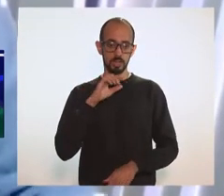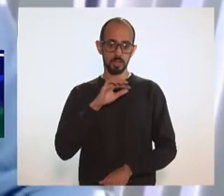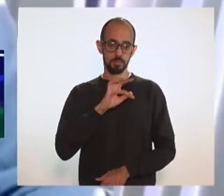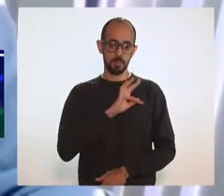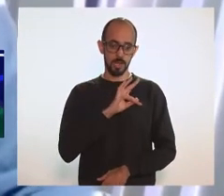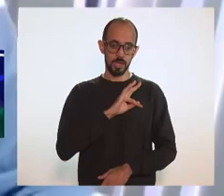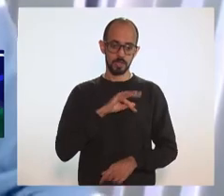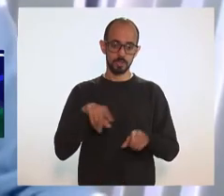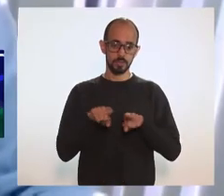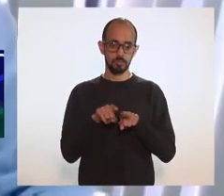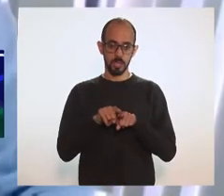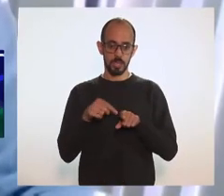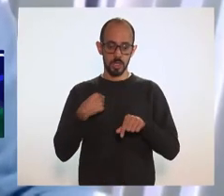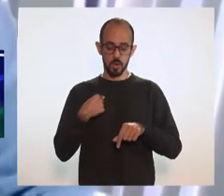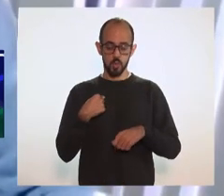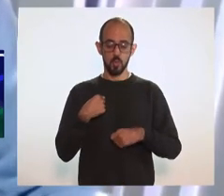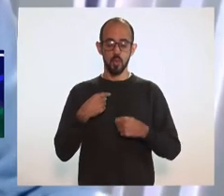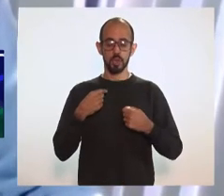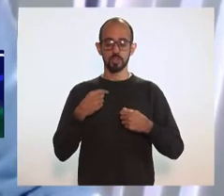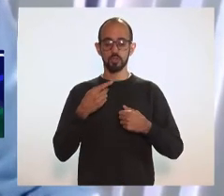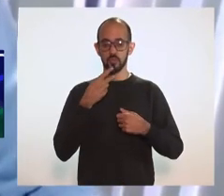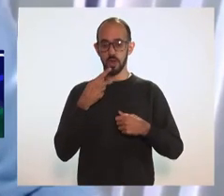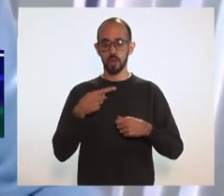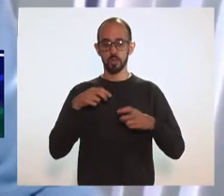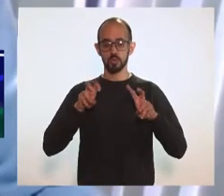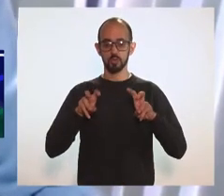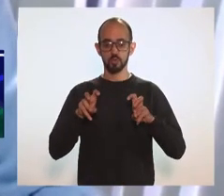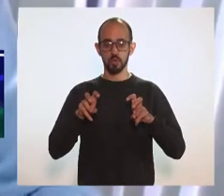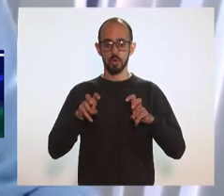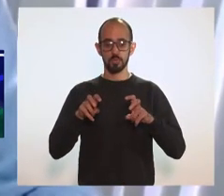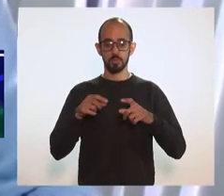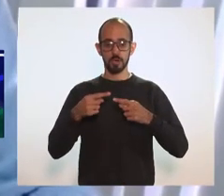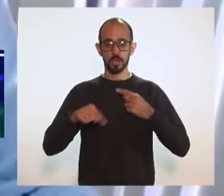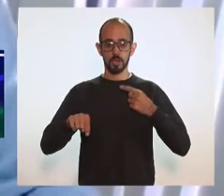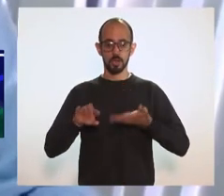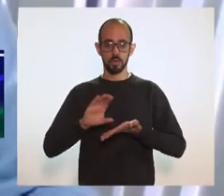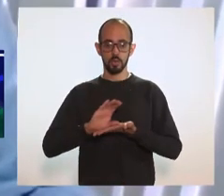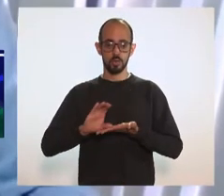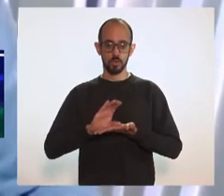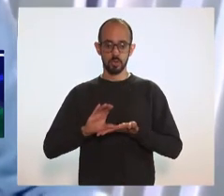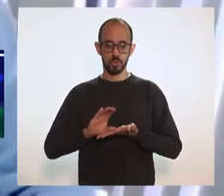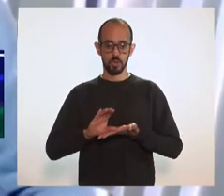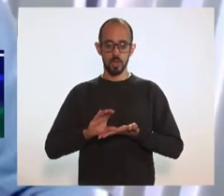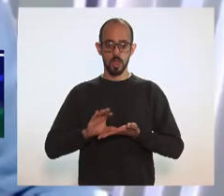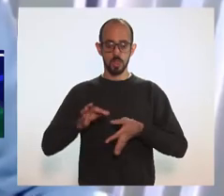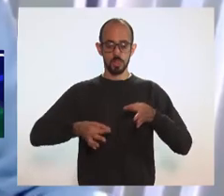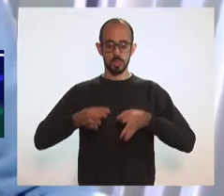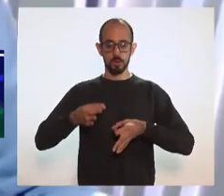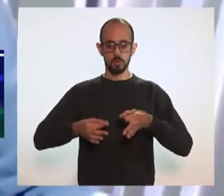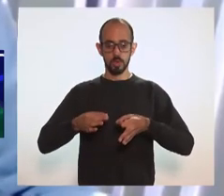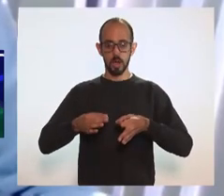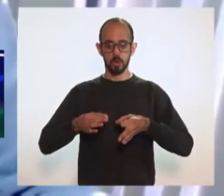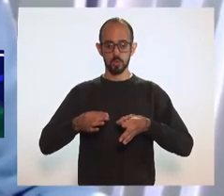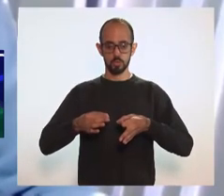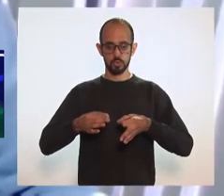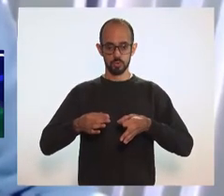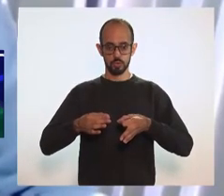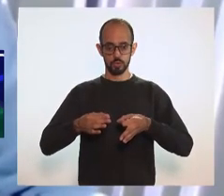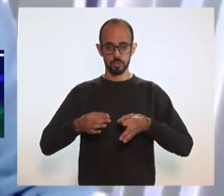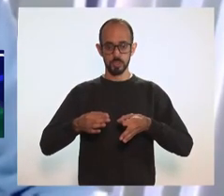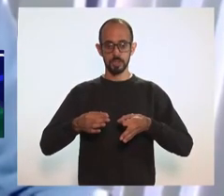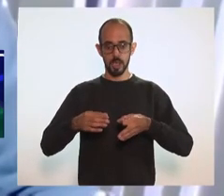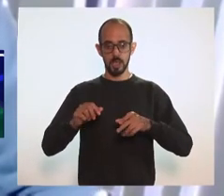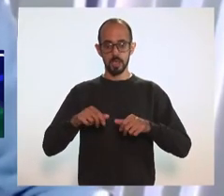pronunciamos sobre a declaração de inconstitucionalidade por parte do Tribunal de Justiça e a importância de que a LERJ